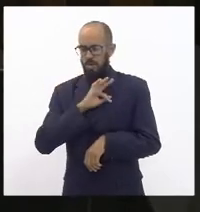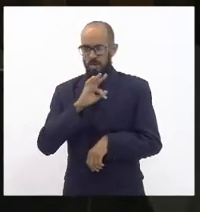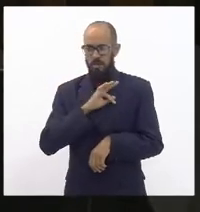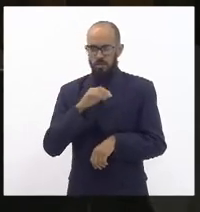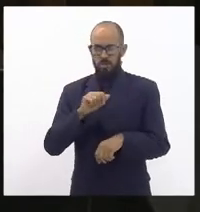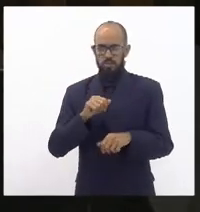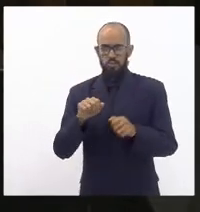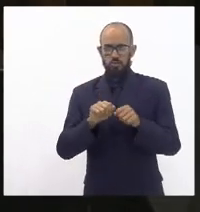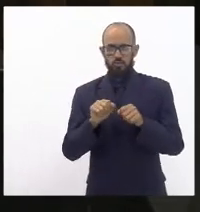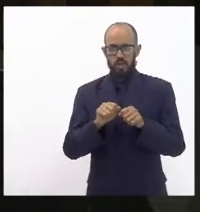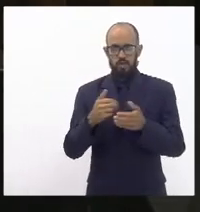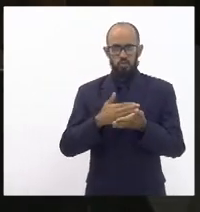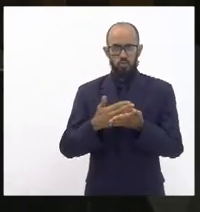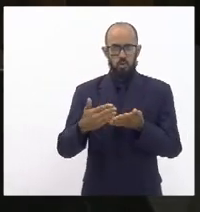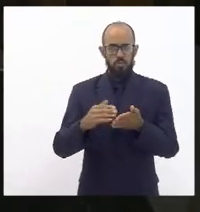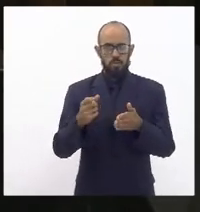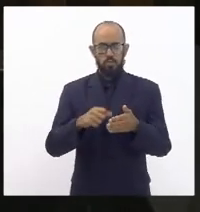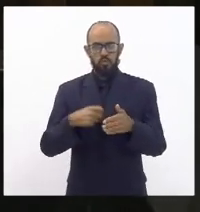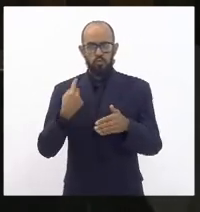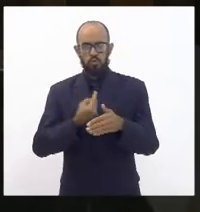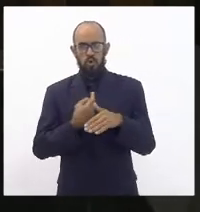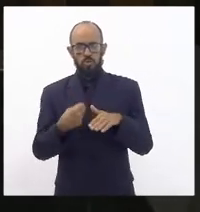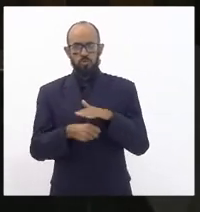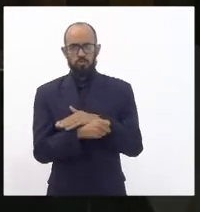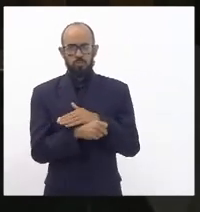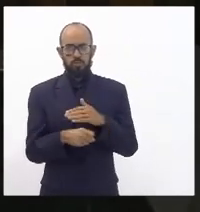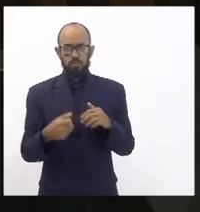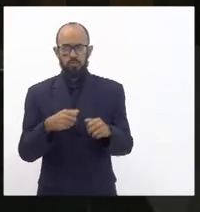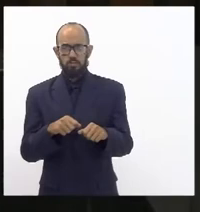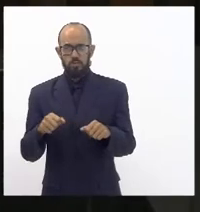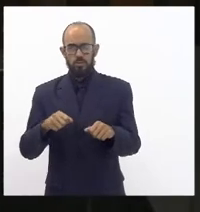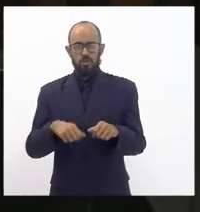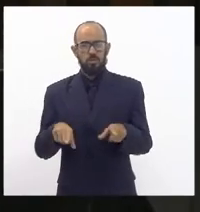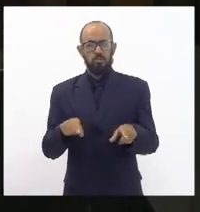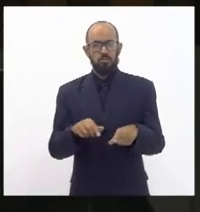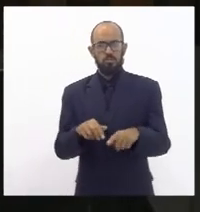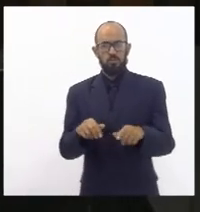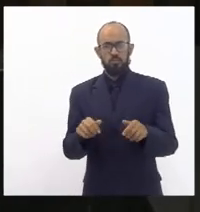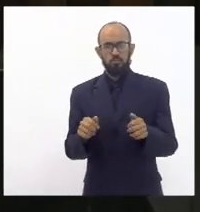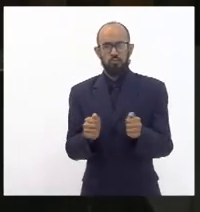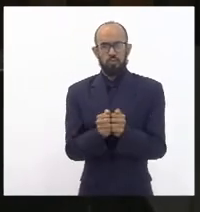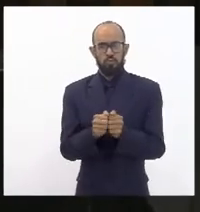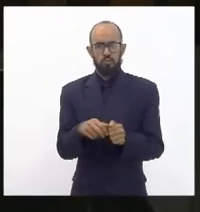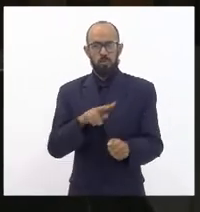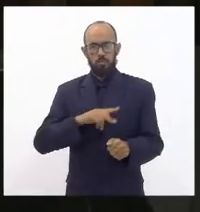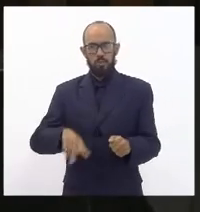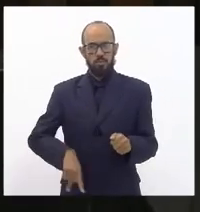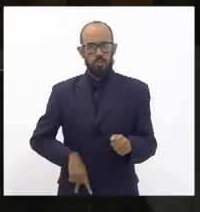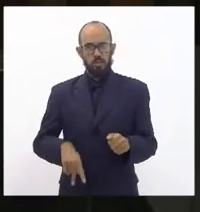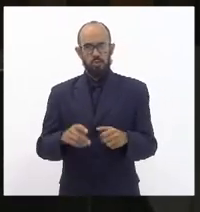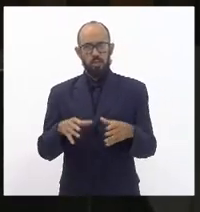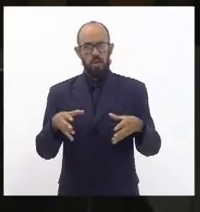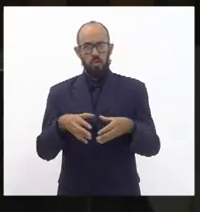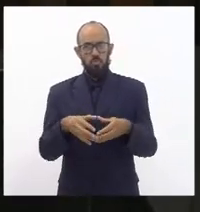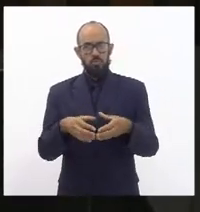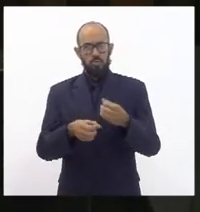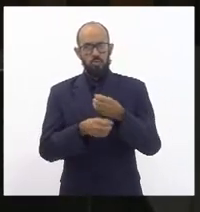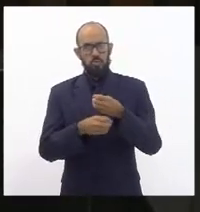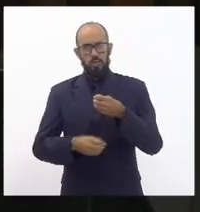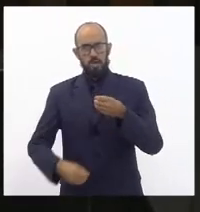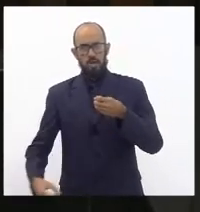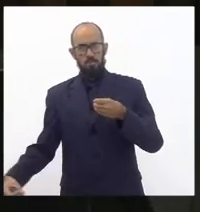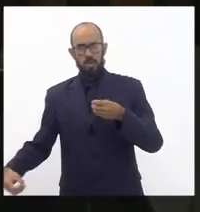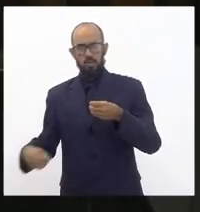o início do nosso mandato através da presidência do primeiro biênio da comissão de saneamento ambiental passando